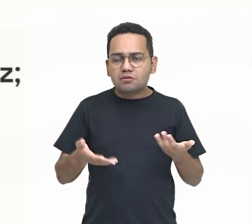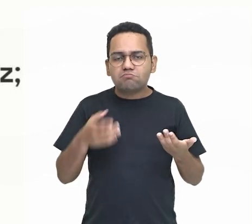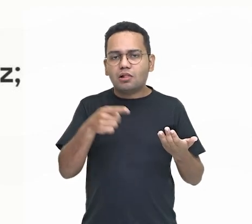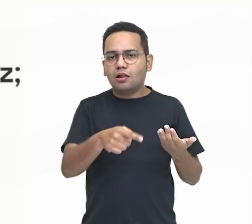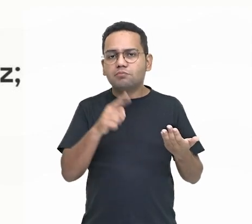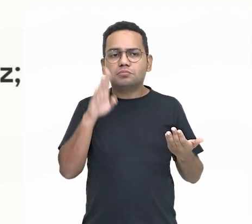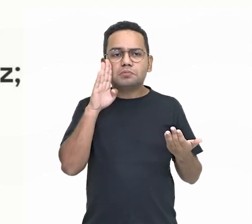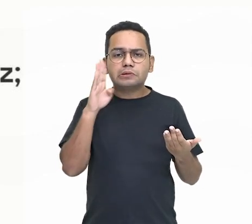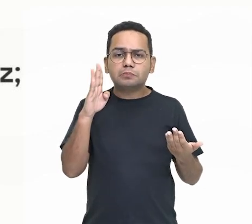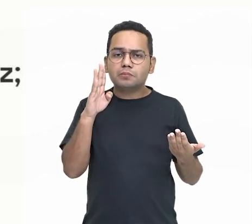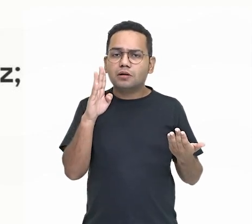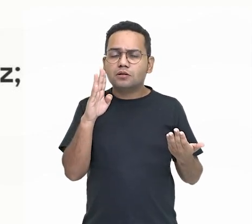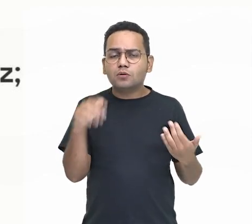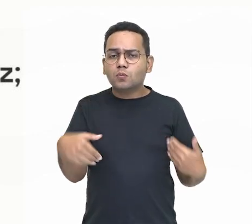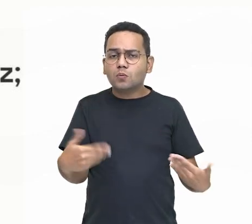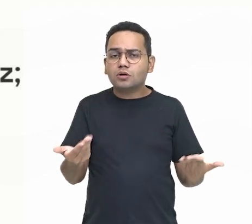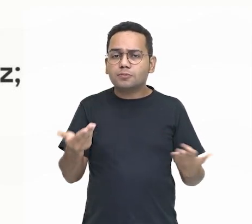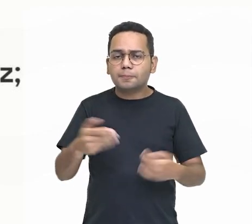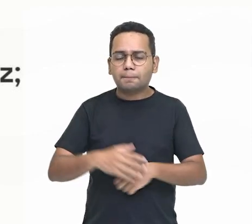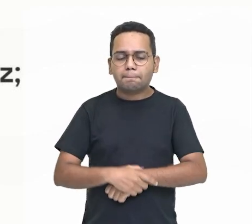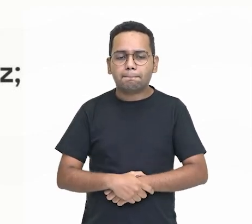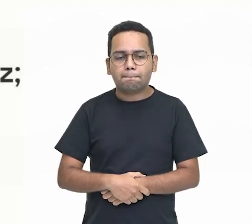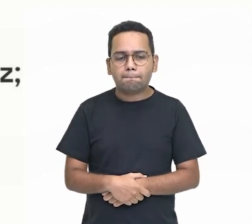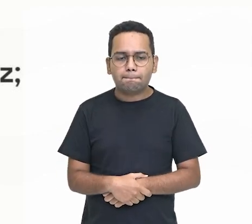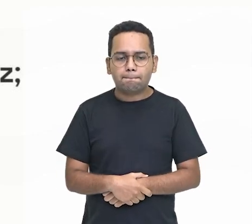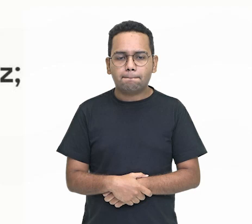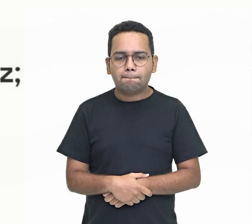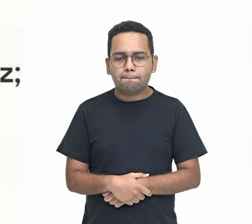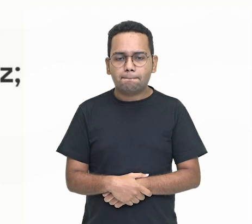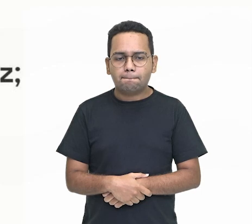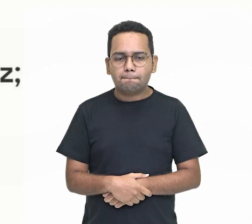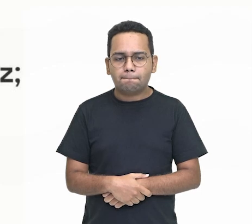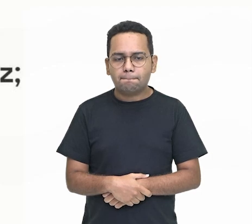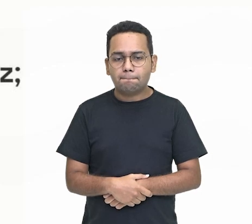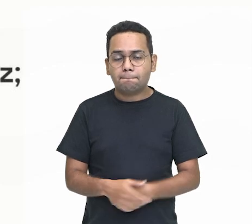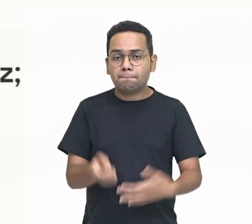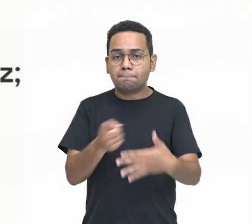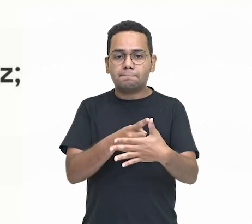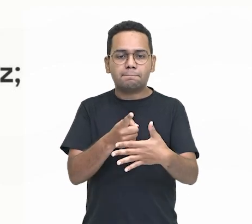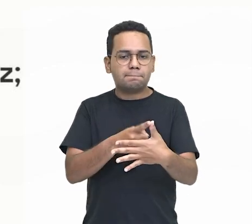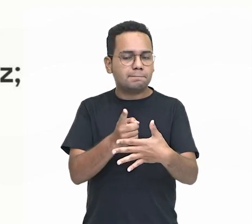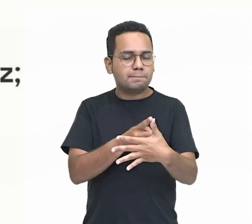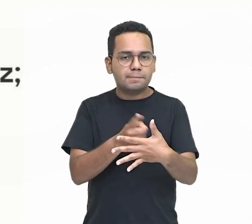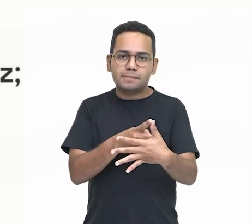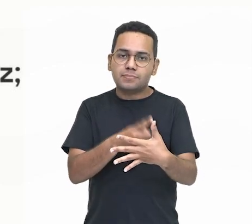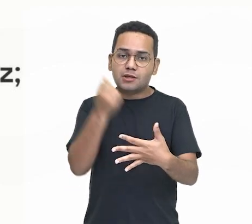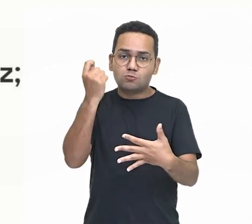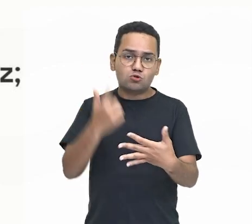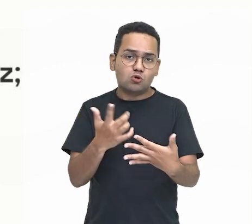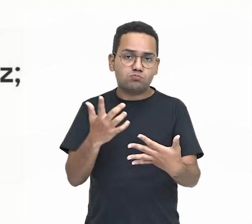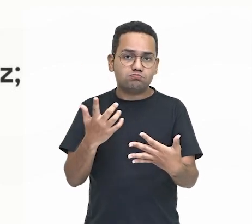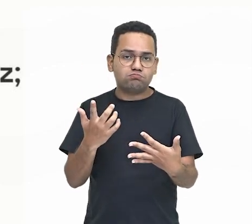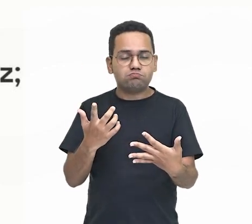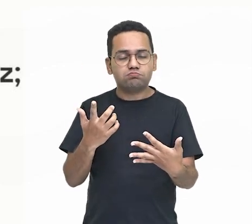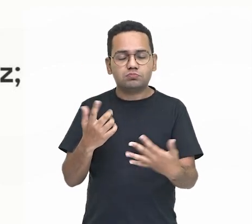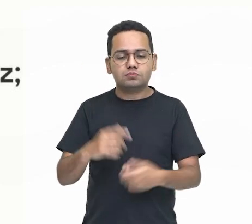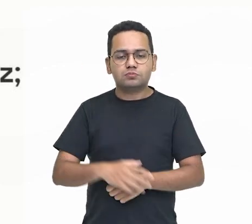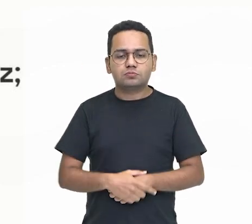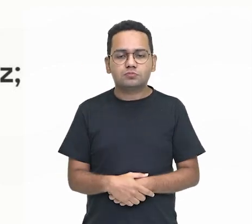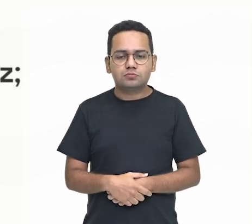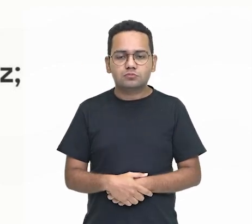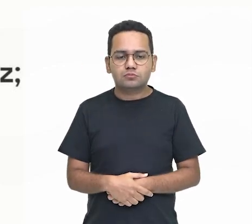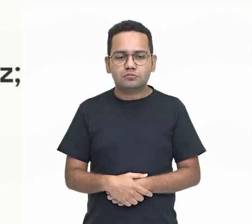solar são as seguintes. Olha só, proveniente da energia luminosa